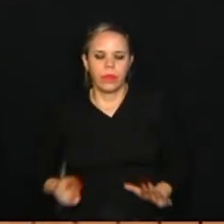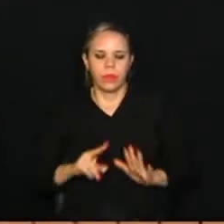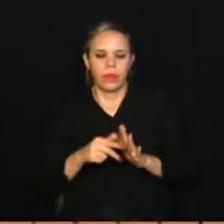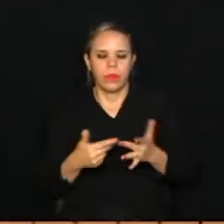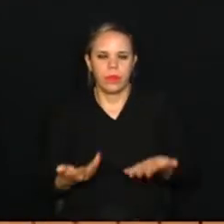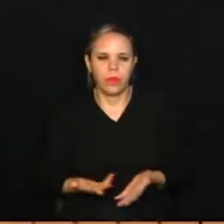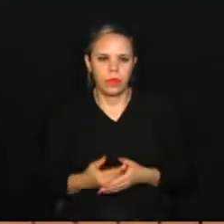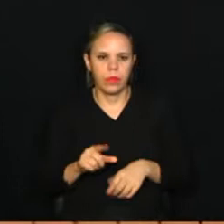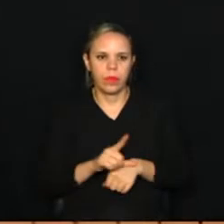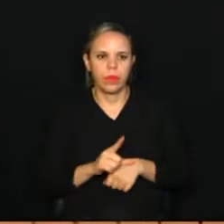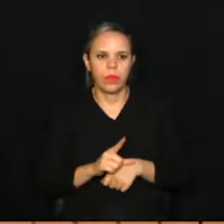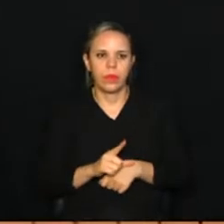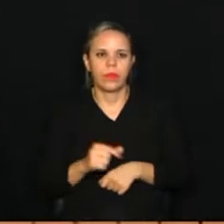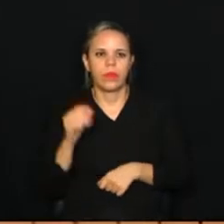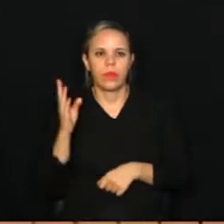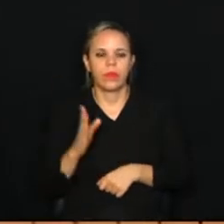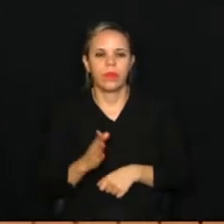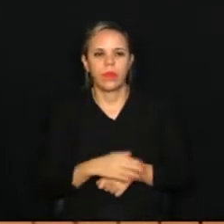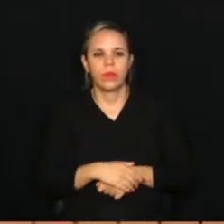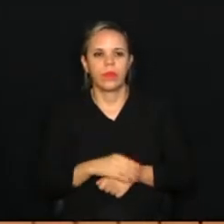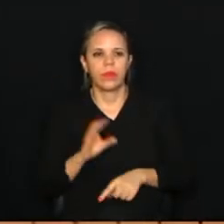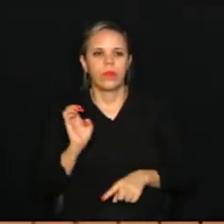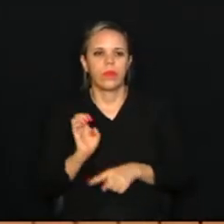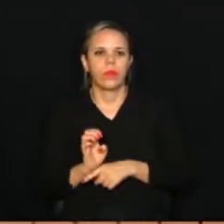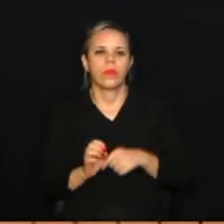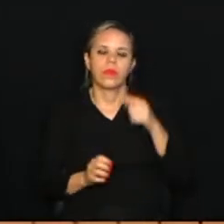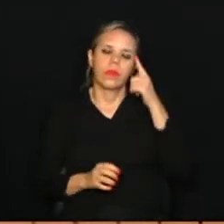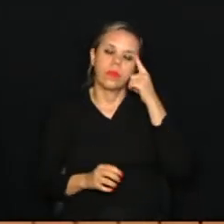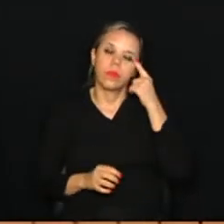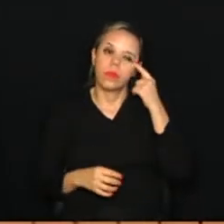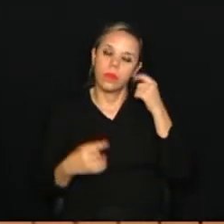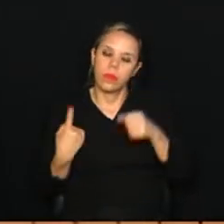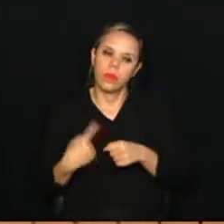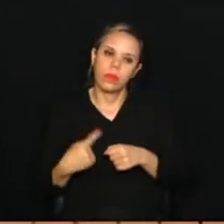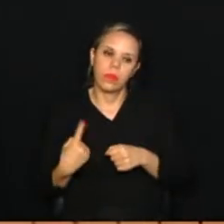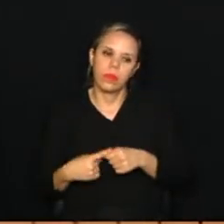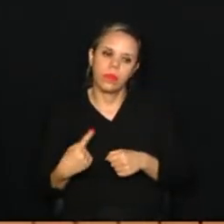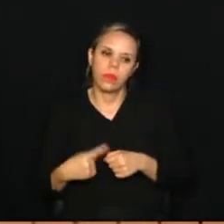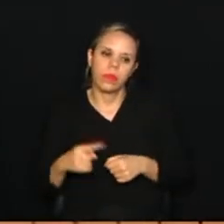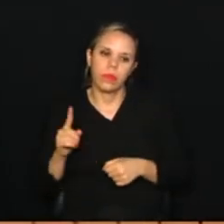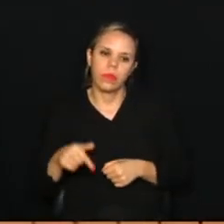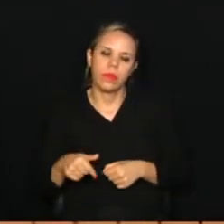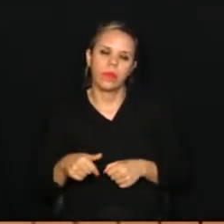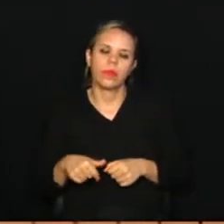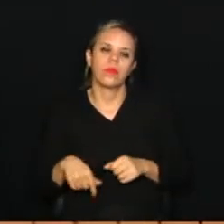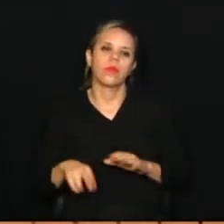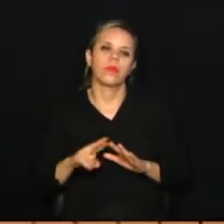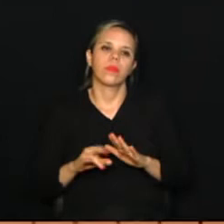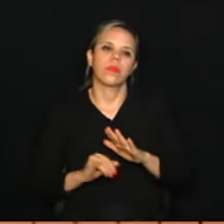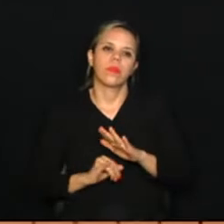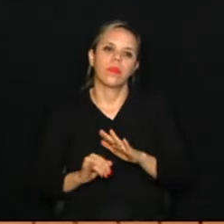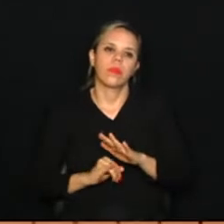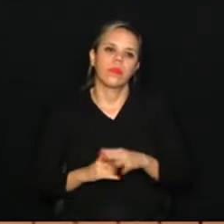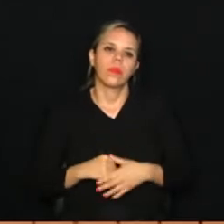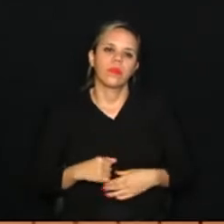de legislações nacionais, estaduais e mesmo municipais que essa autarquia não,